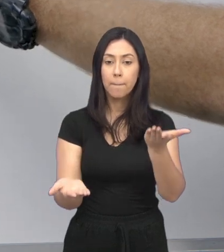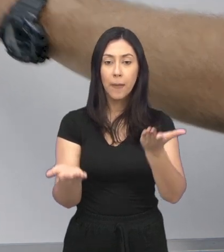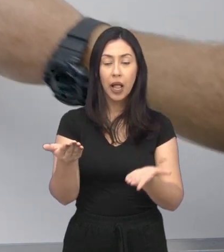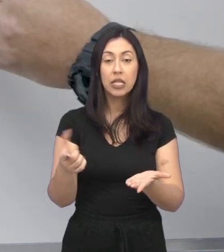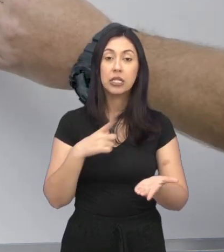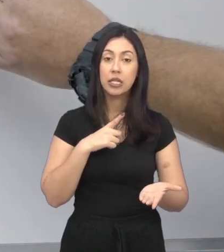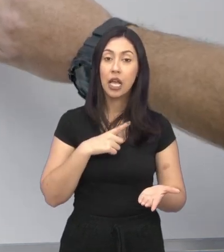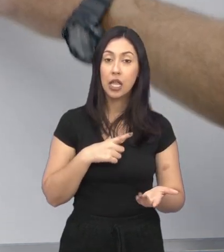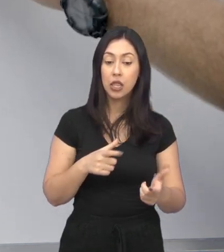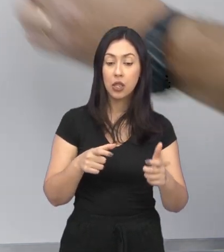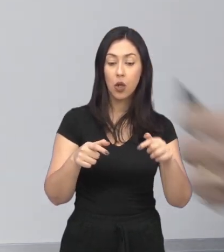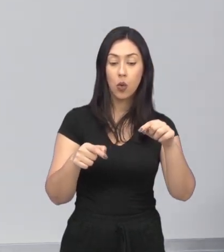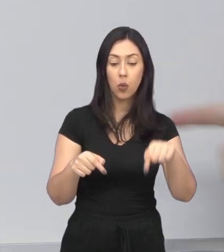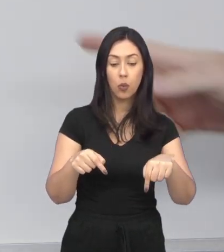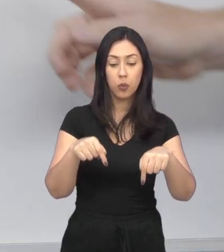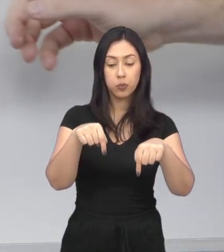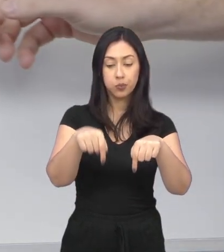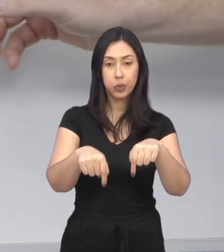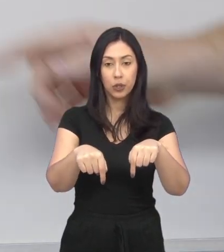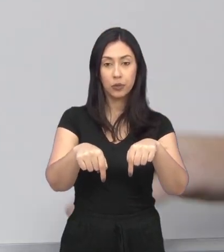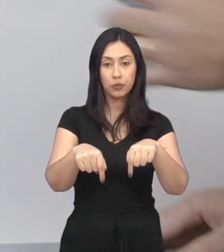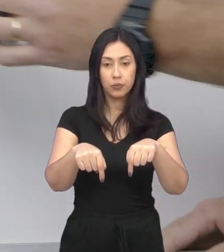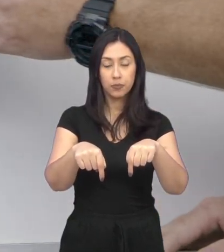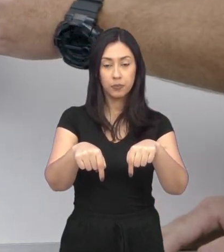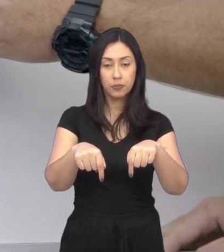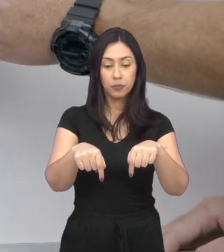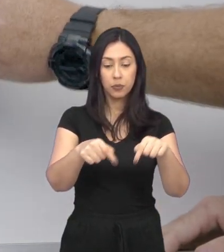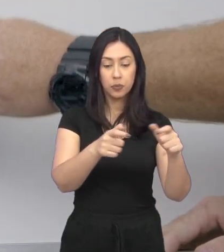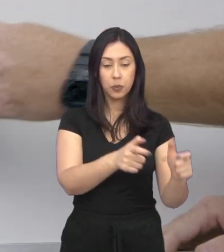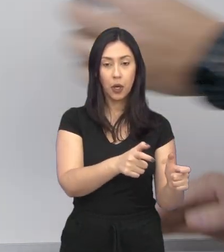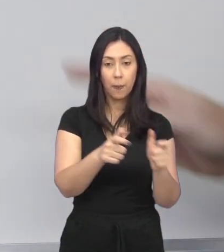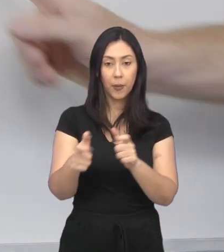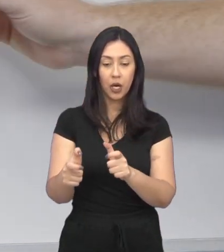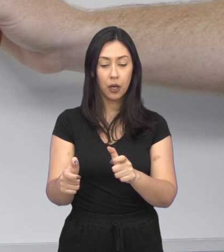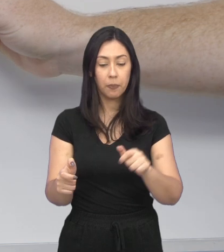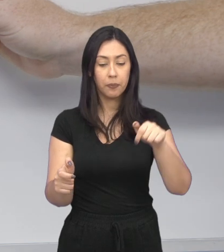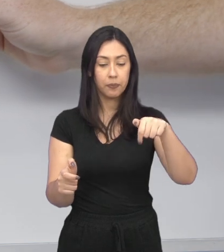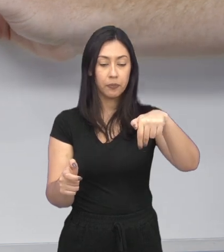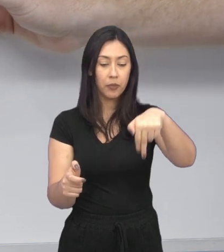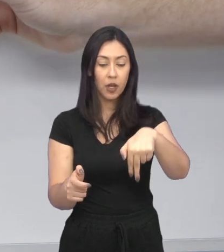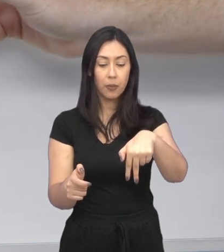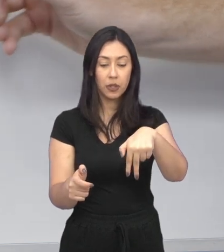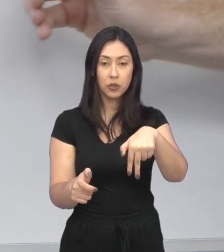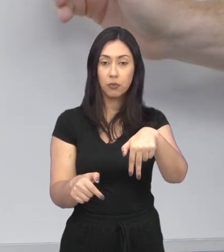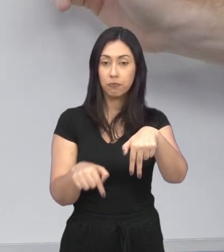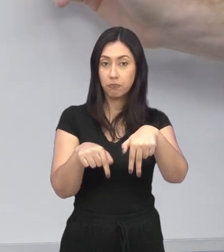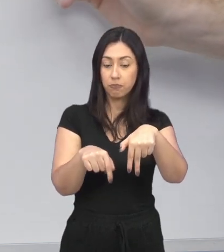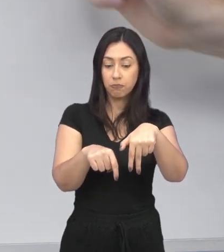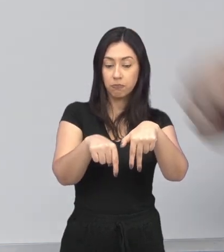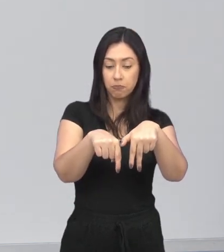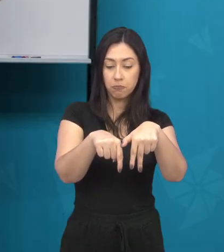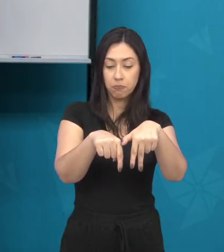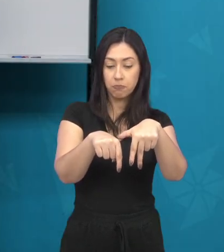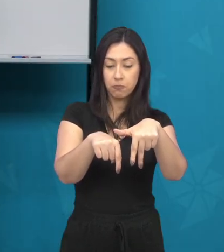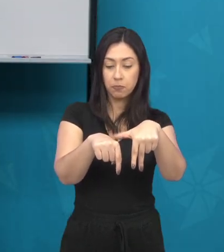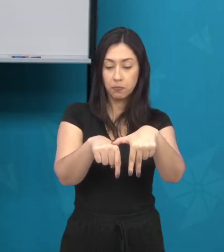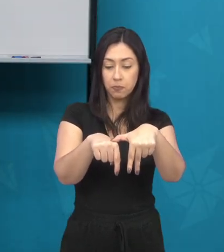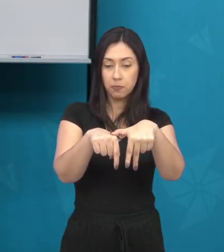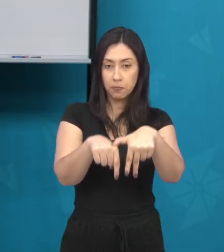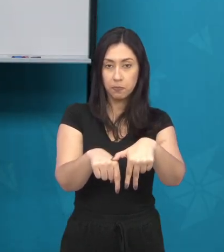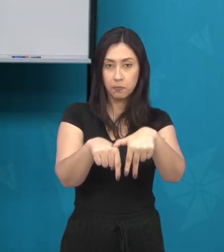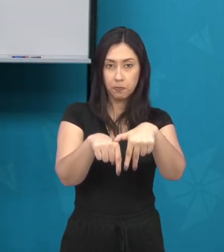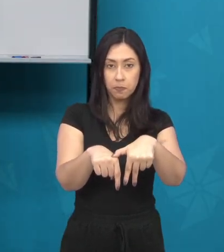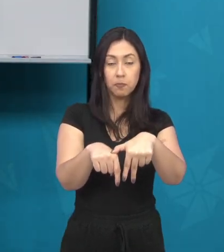de apoio num ponto está a pessoa e no outro ponto está a